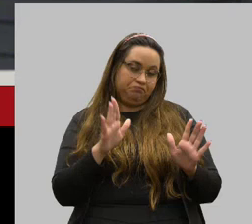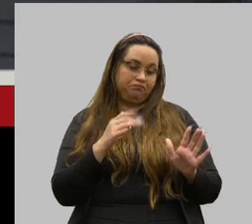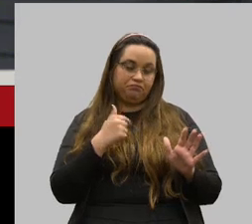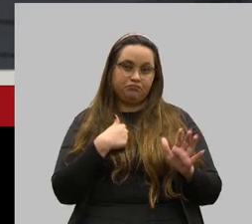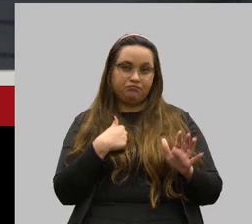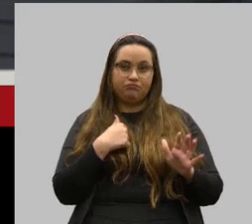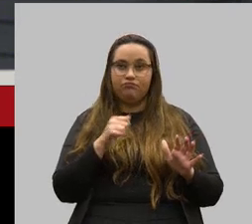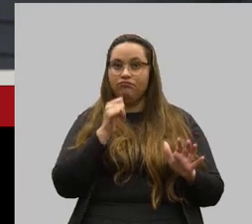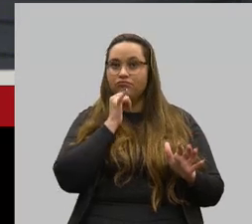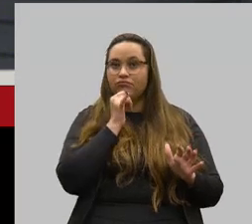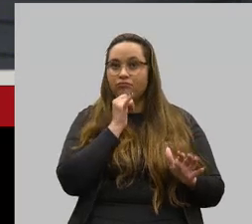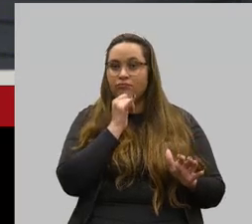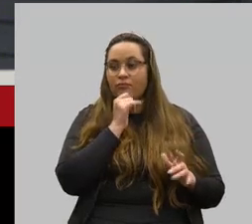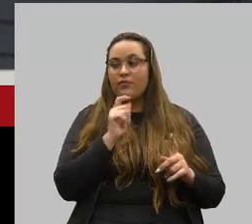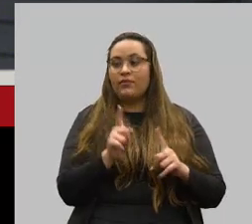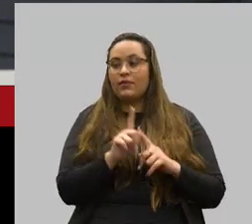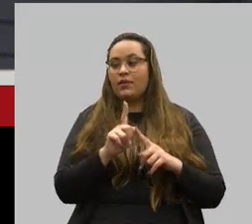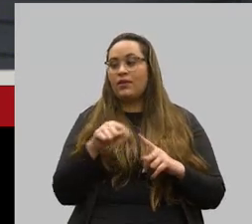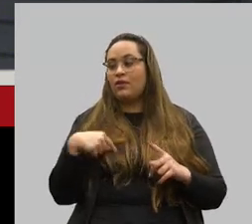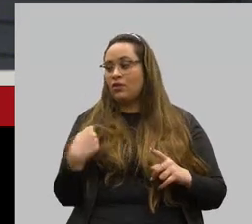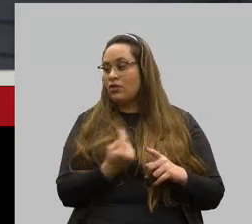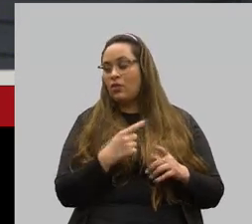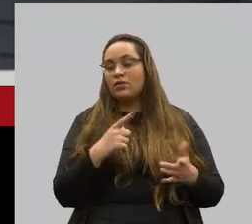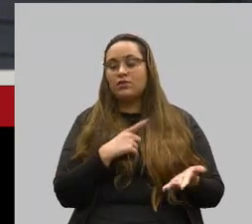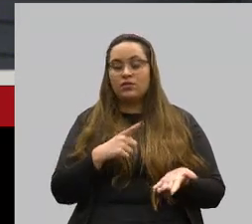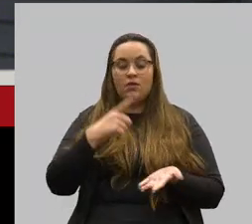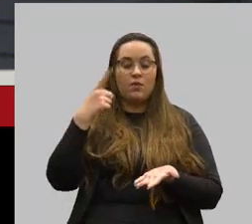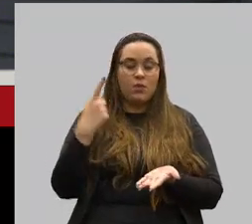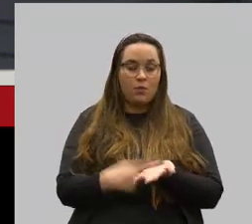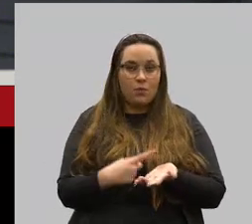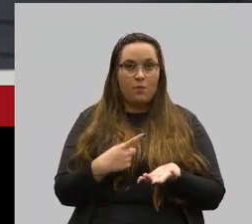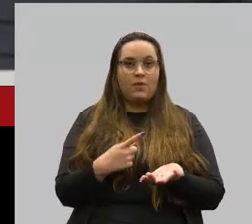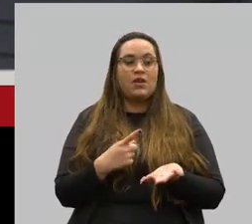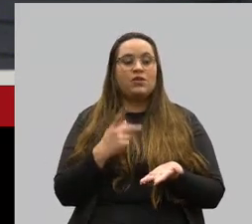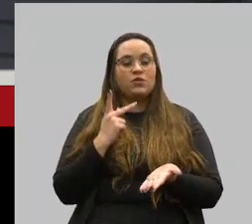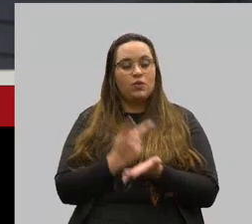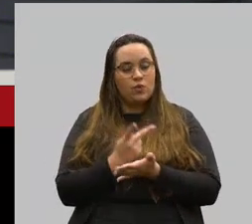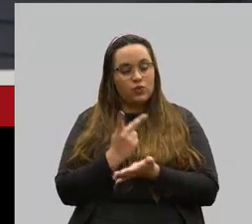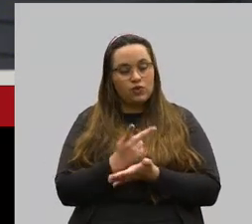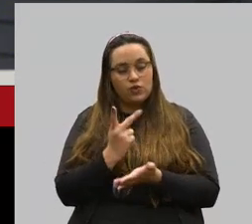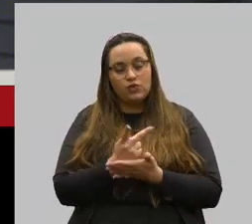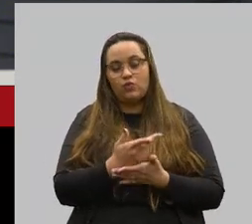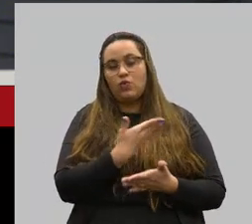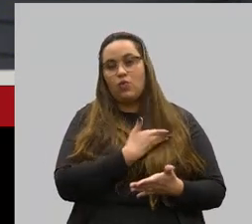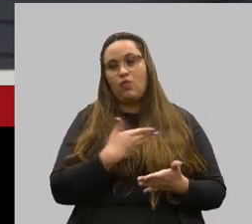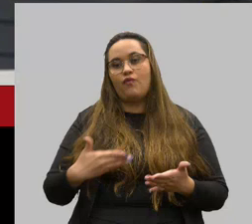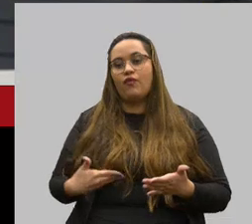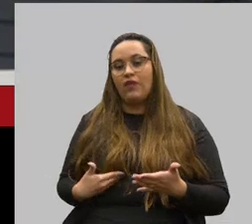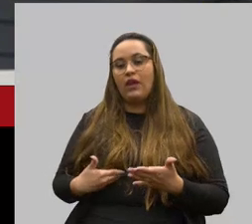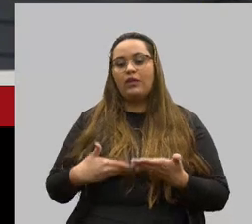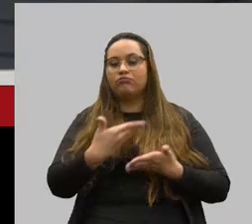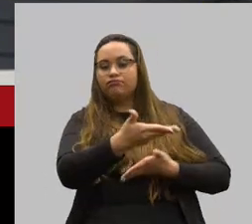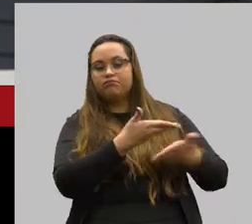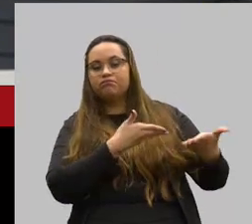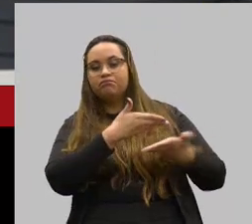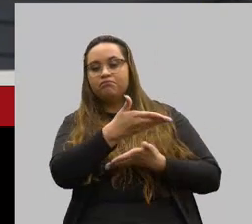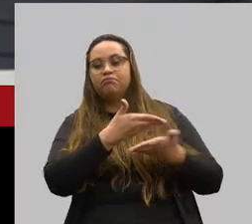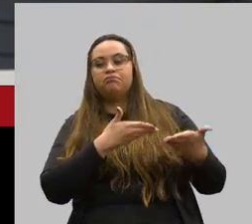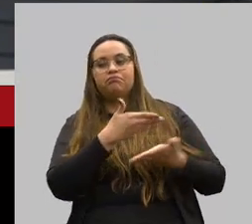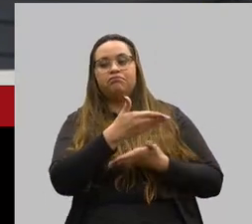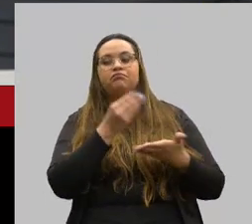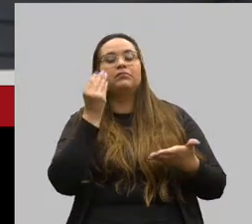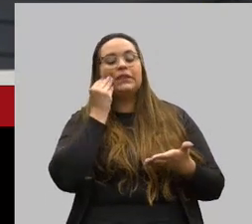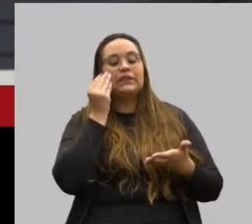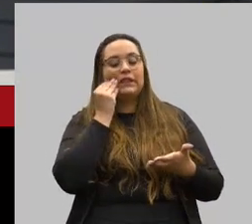polícia civil e nós temos esse compromisso e um diálogo contínuo com o governo do estado de maneira a preservar todos os direitos dos